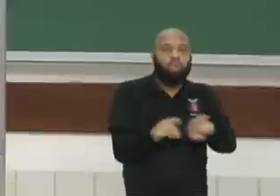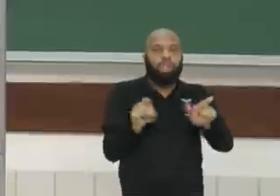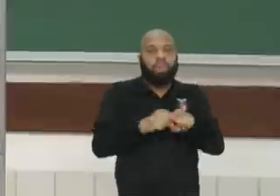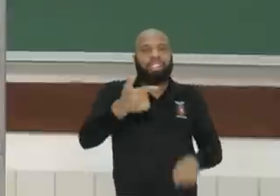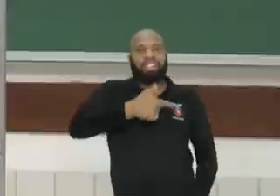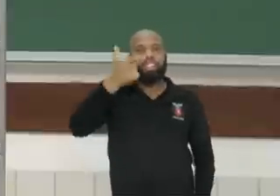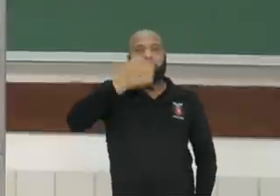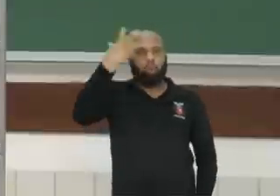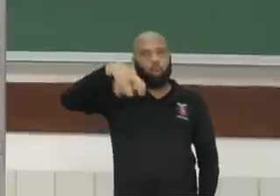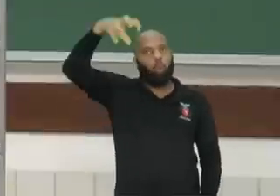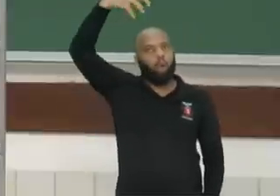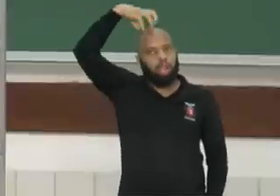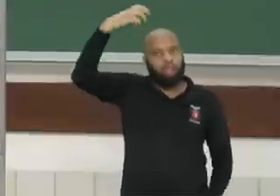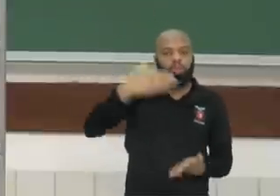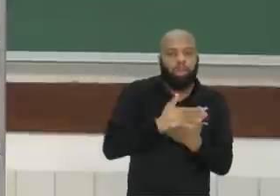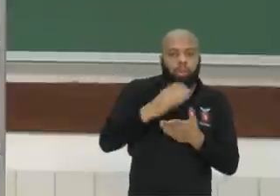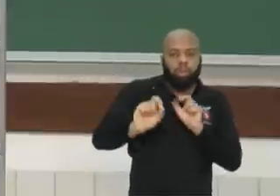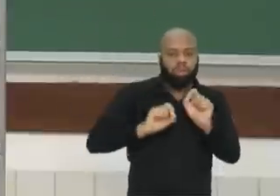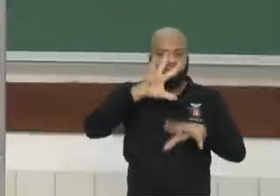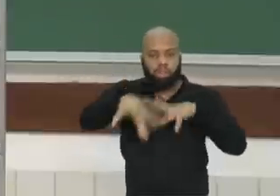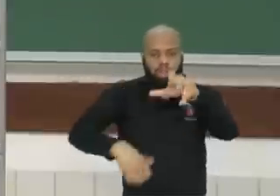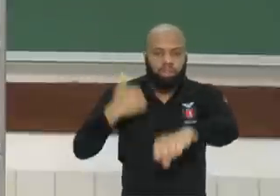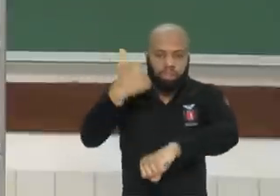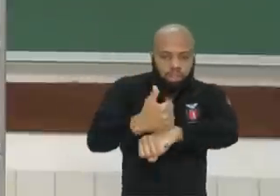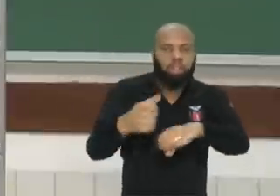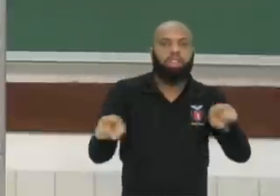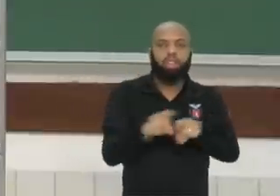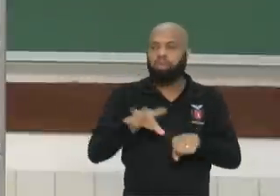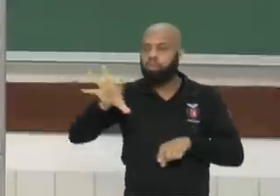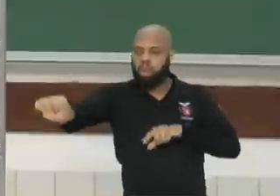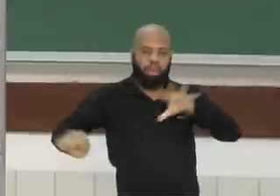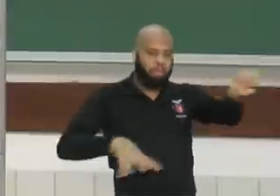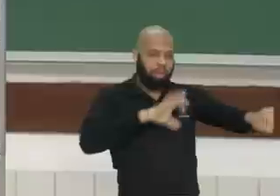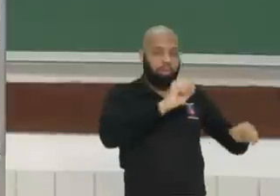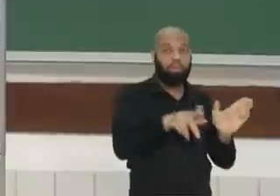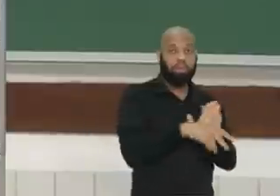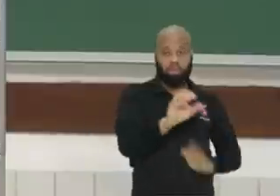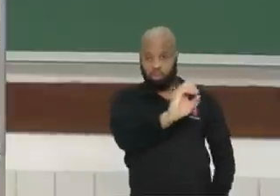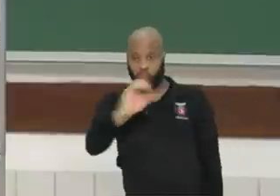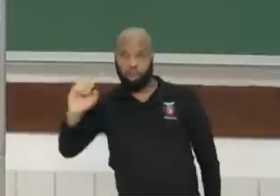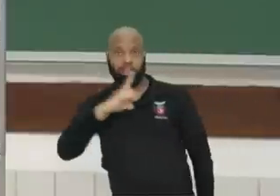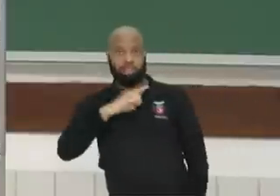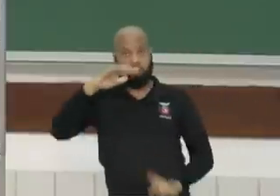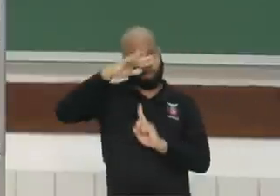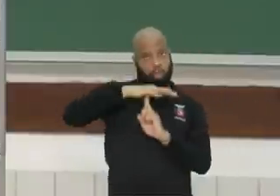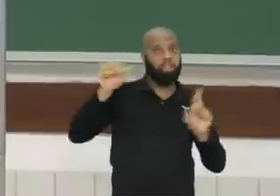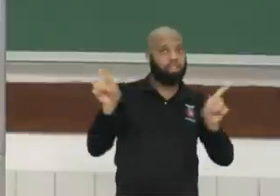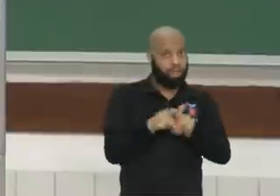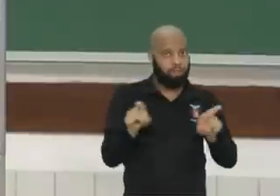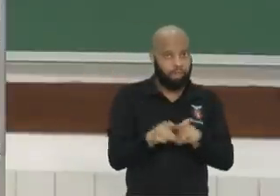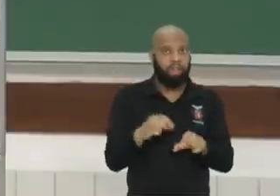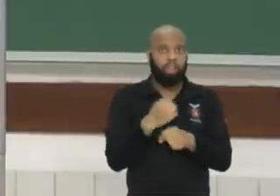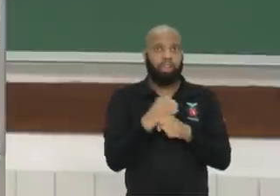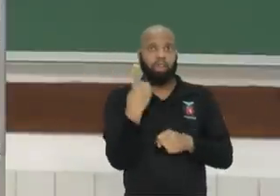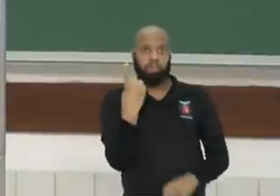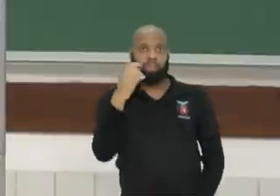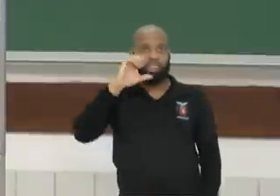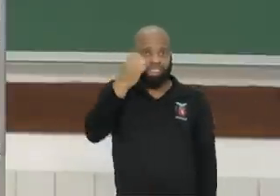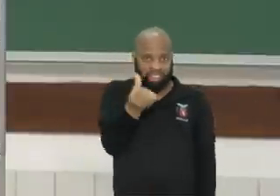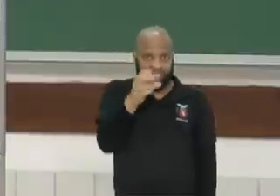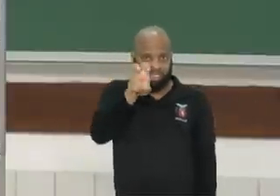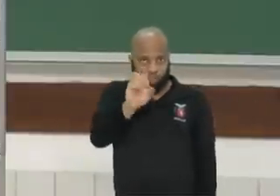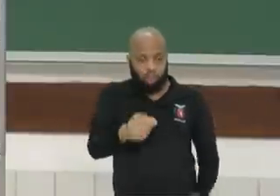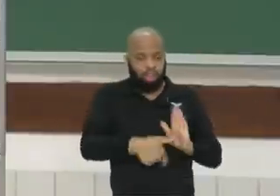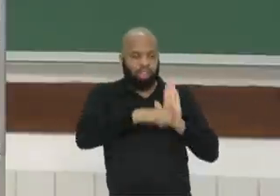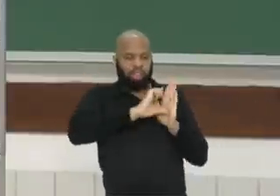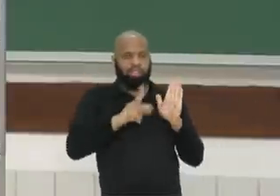reinado, eles passam a colonizar e passam a ocupar essas terras a oeste do Paraná. Em 1750,